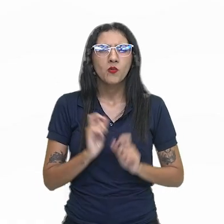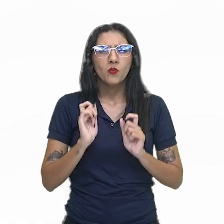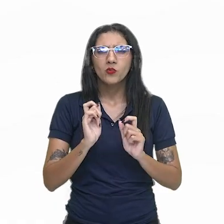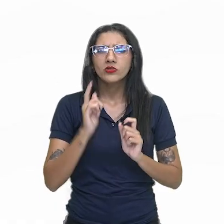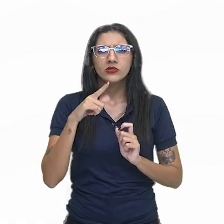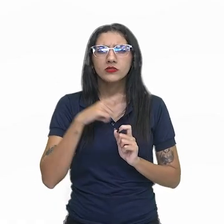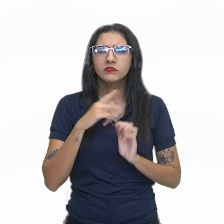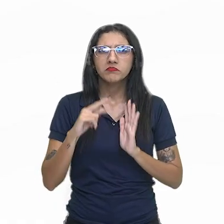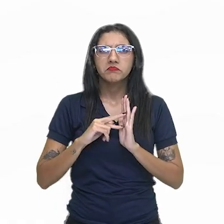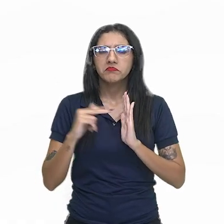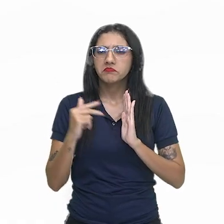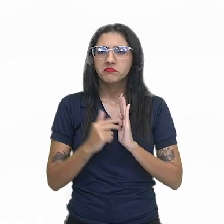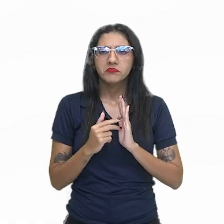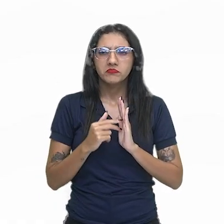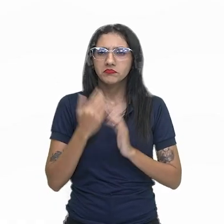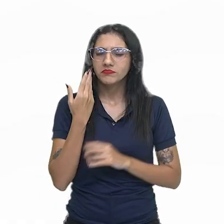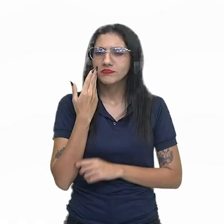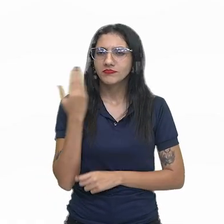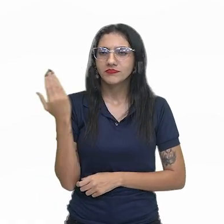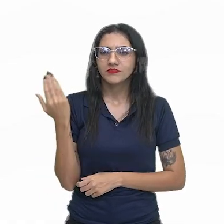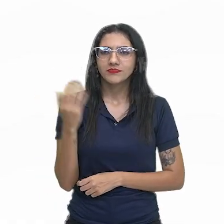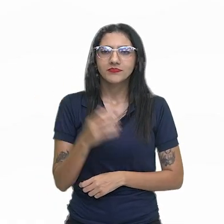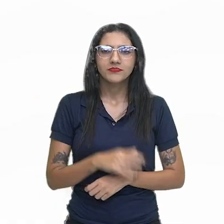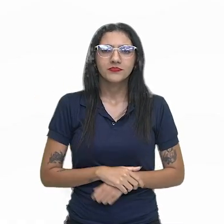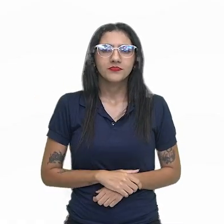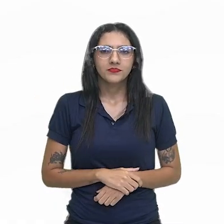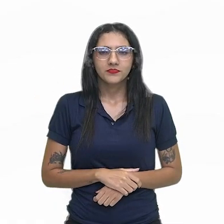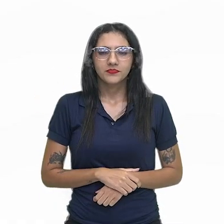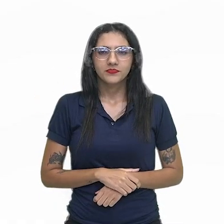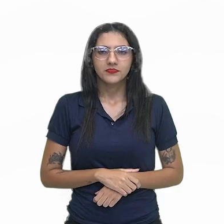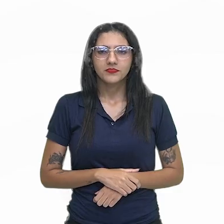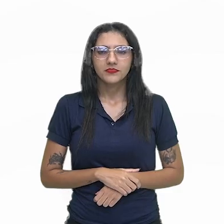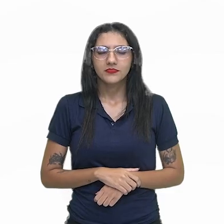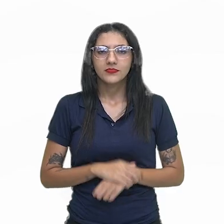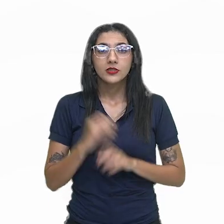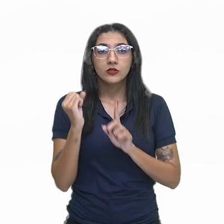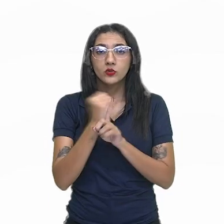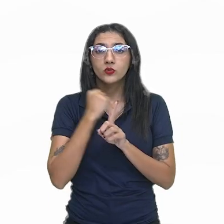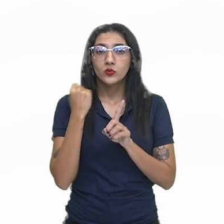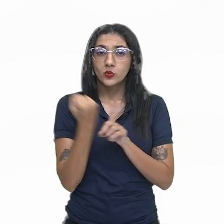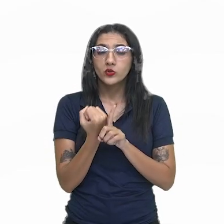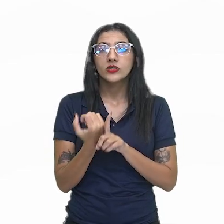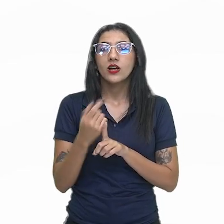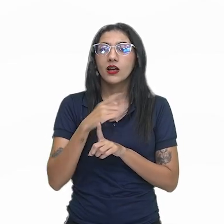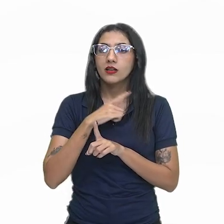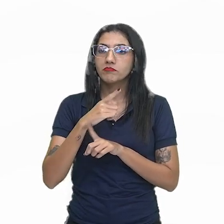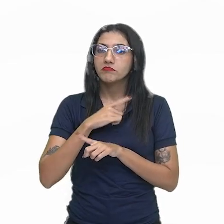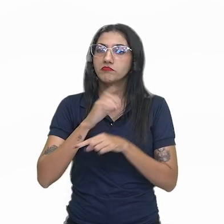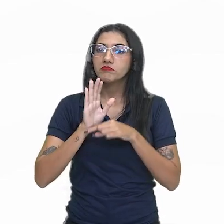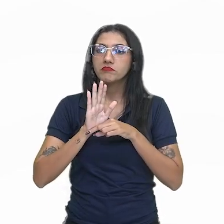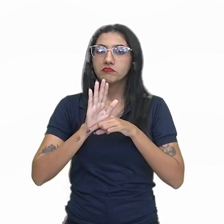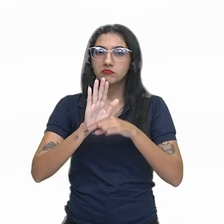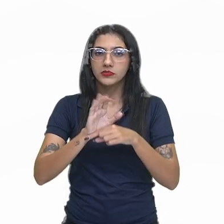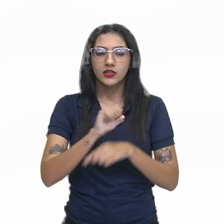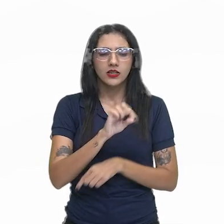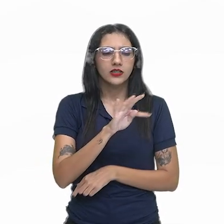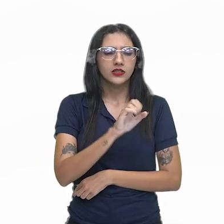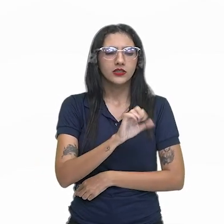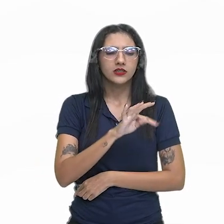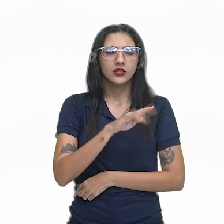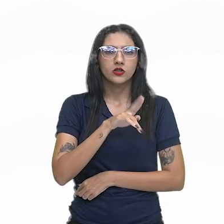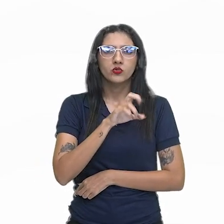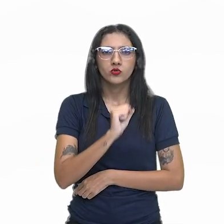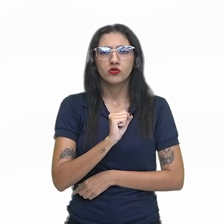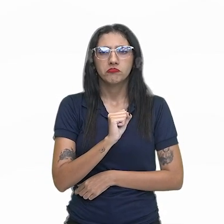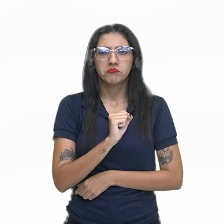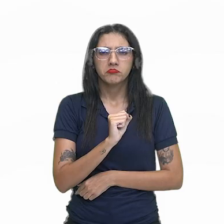o status e papéis sociais? A sociologia, ela denomina de status a